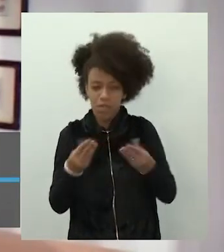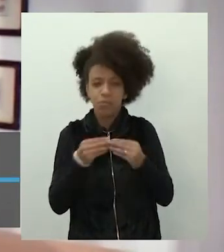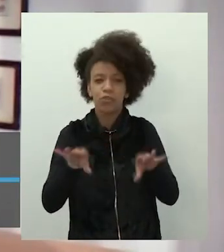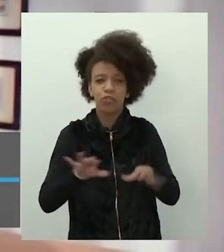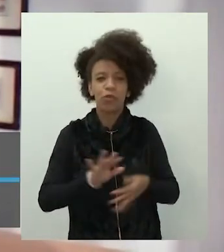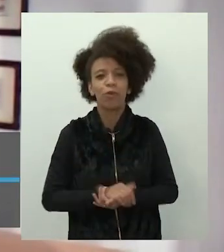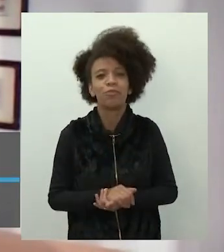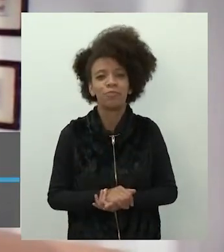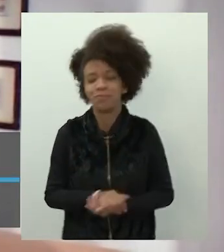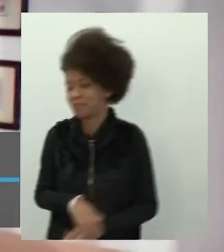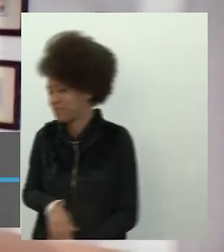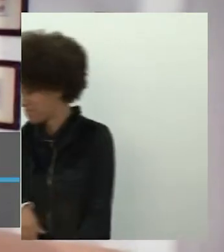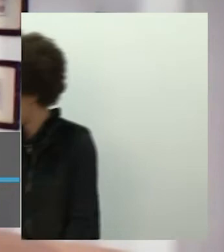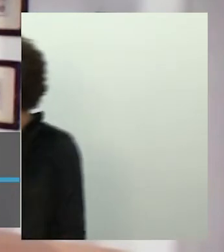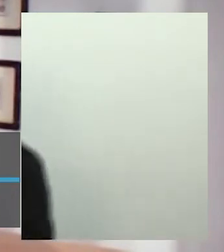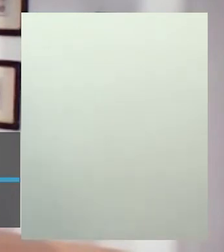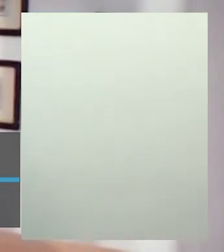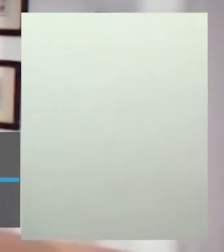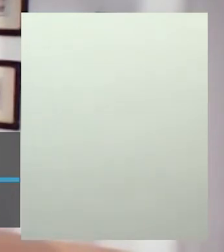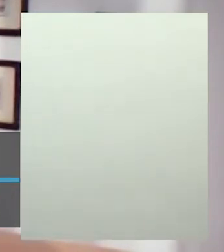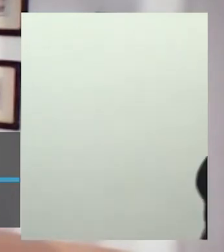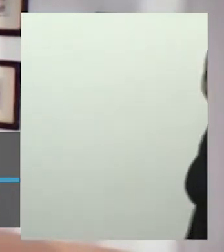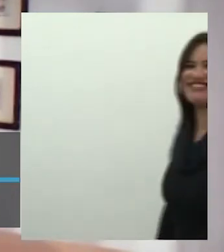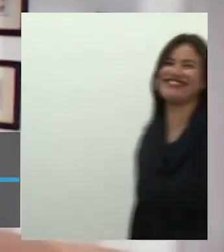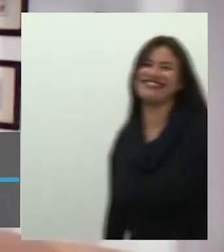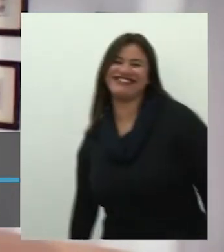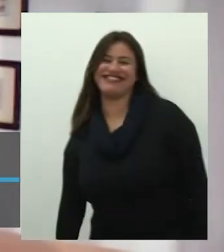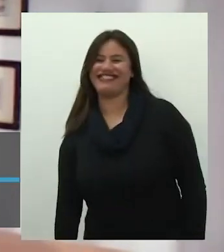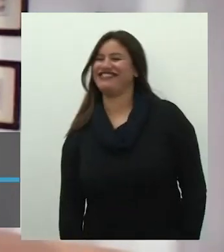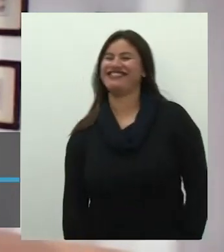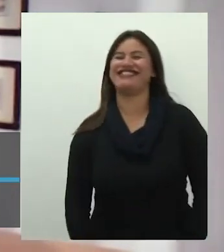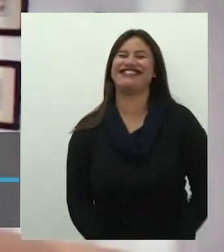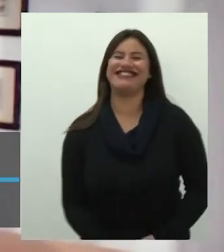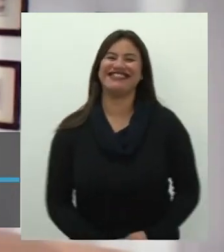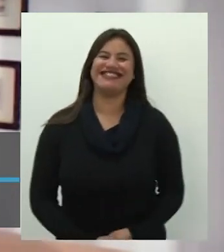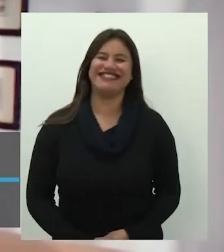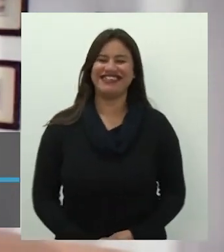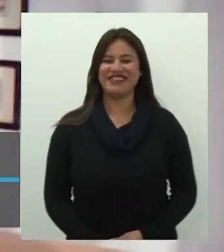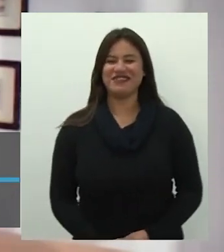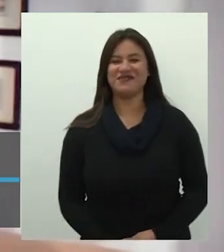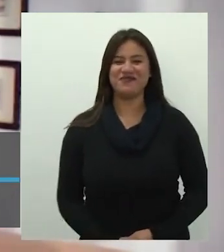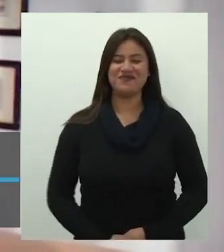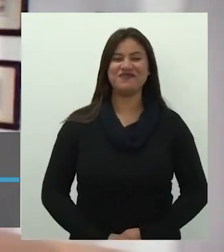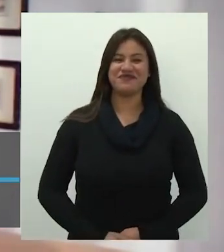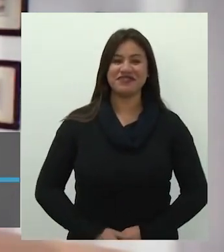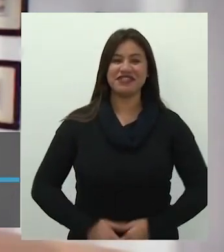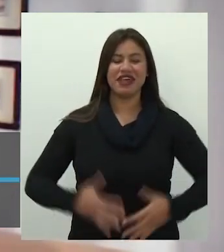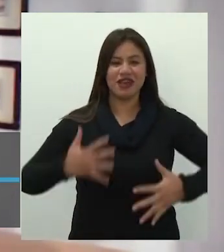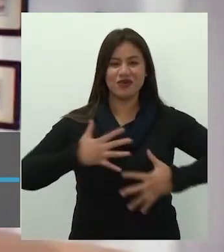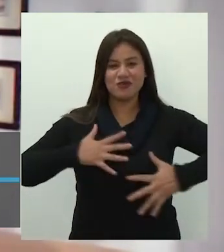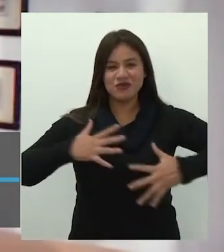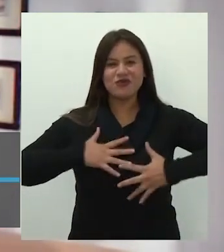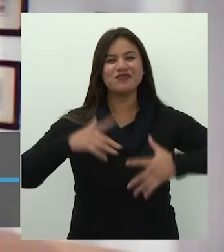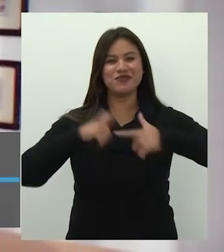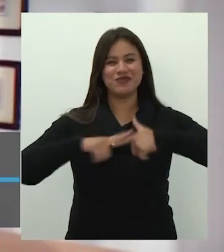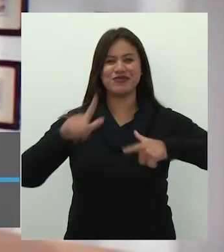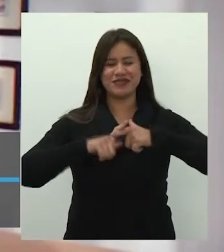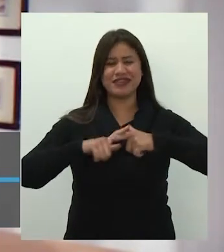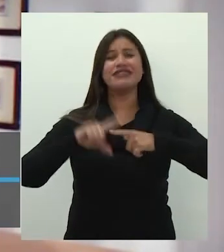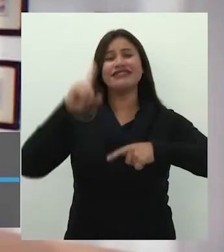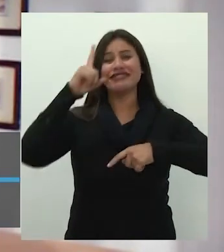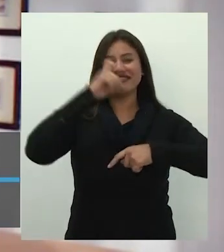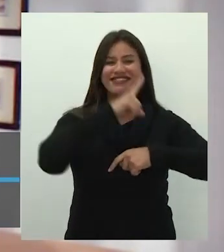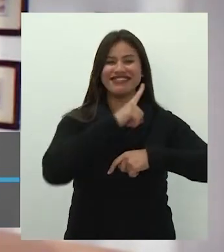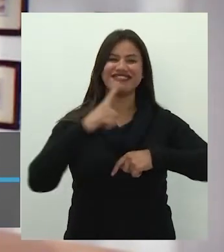dessa história é enfisema pulmonar, que isso eu acho que todo mundo já ouviu falar, o quanto é